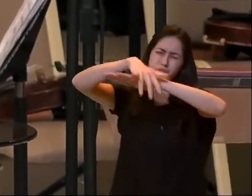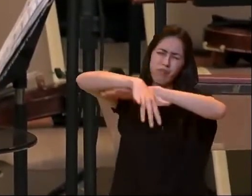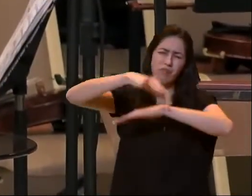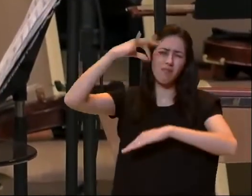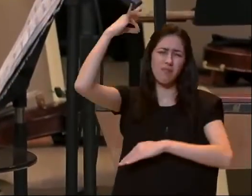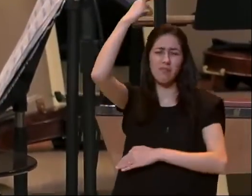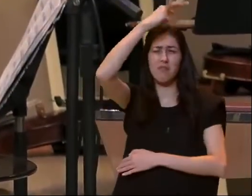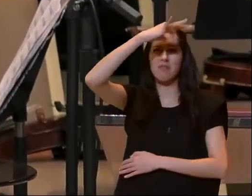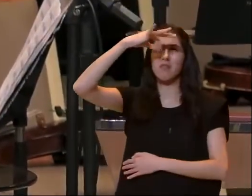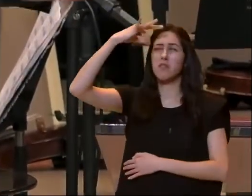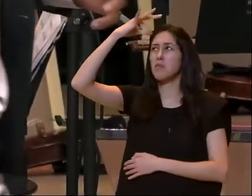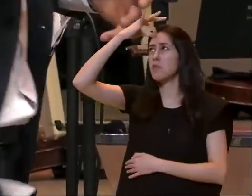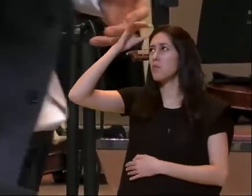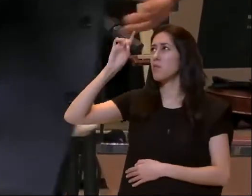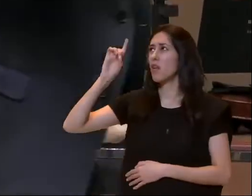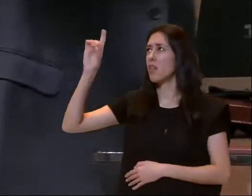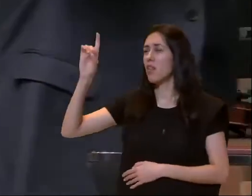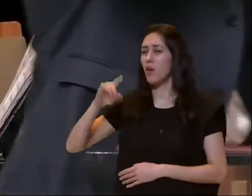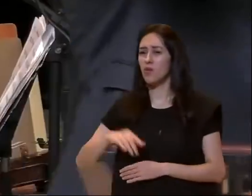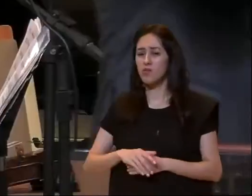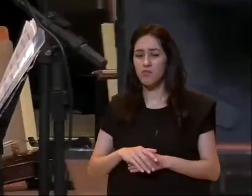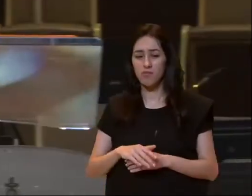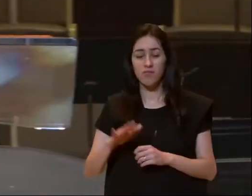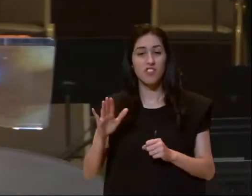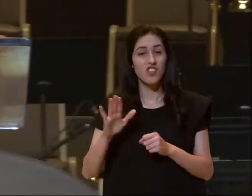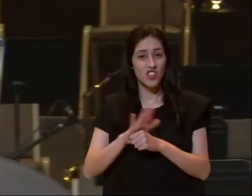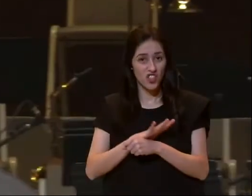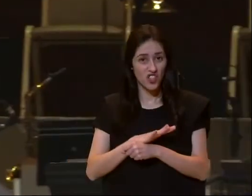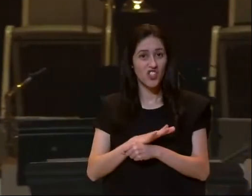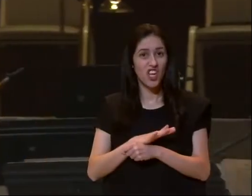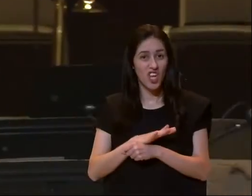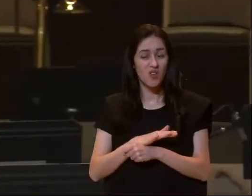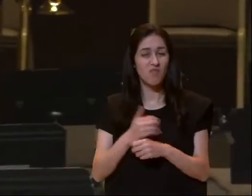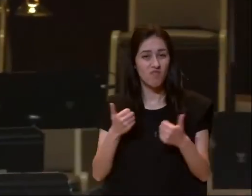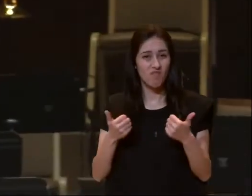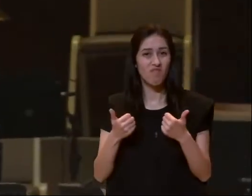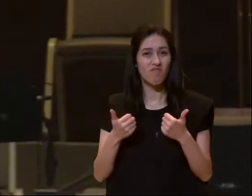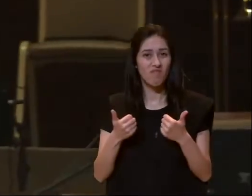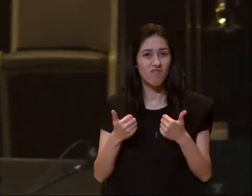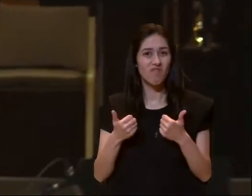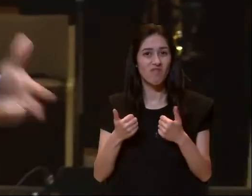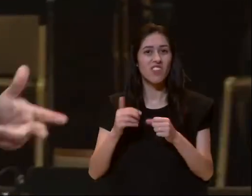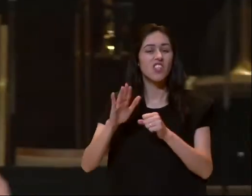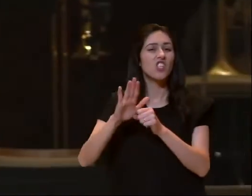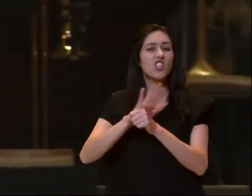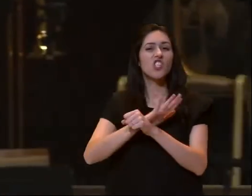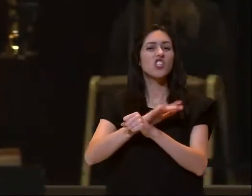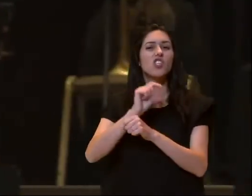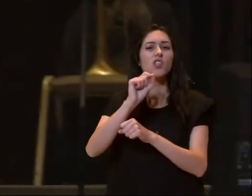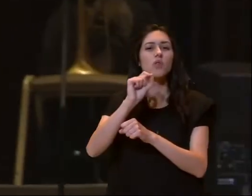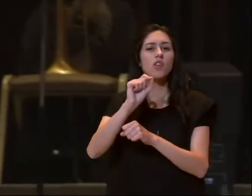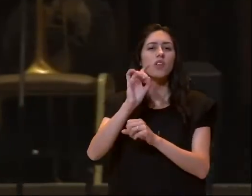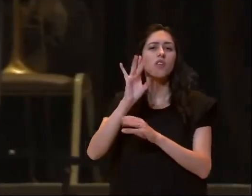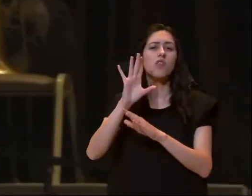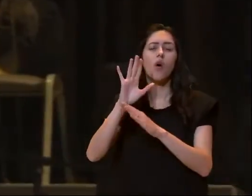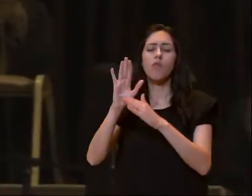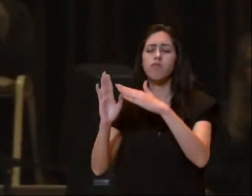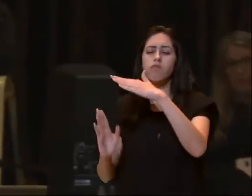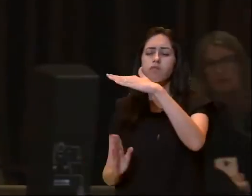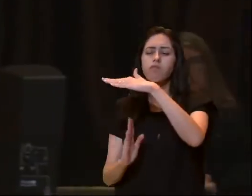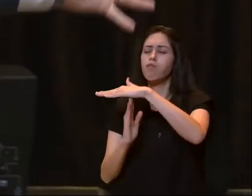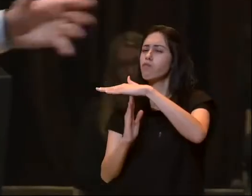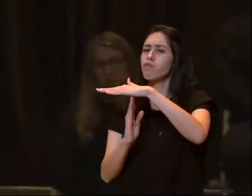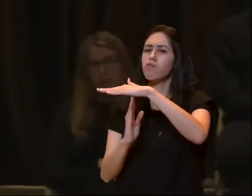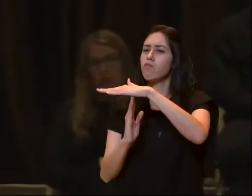Deus. Estar cheio é mais do que saciar a mim mesmo. É